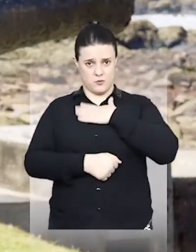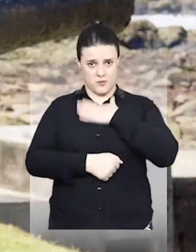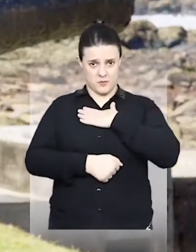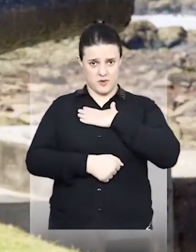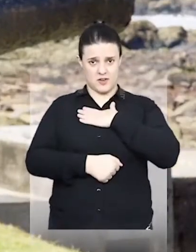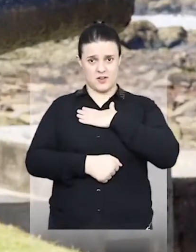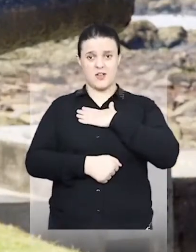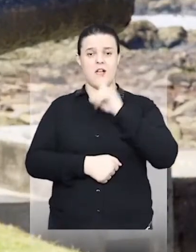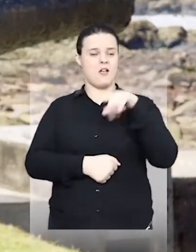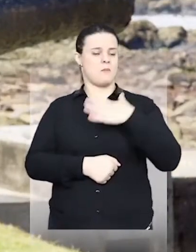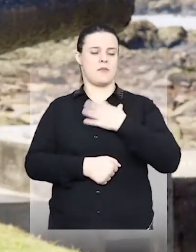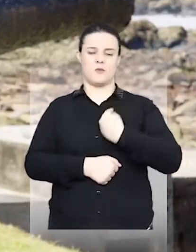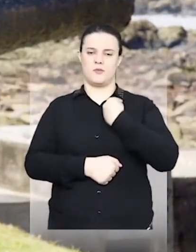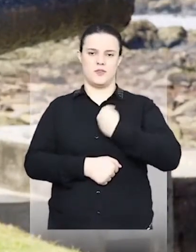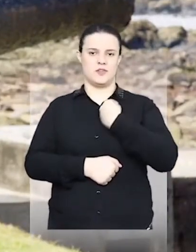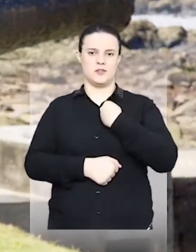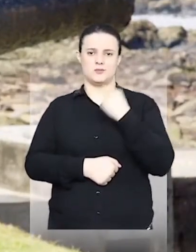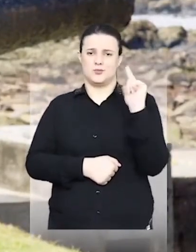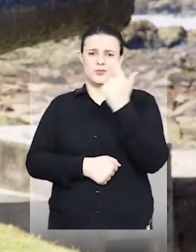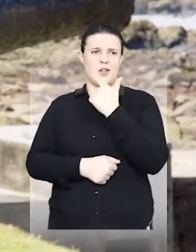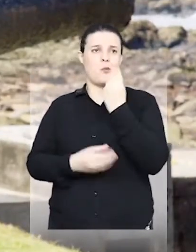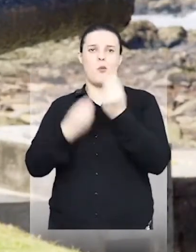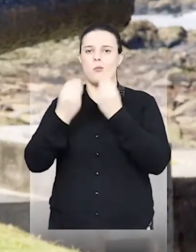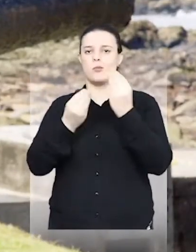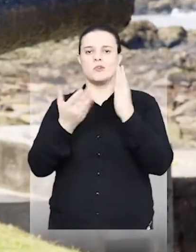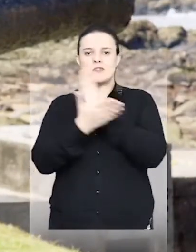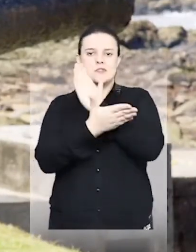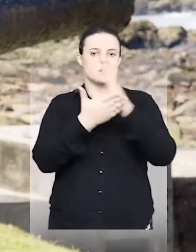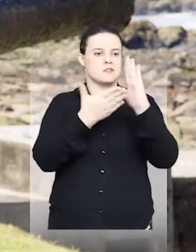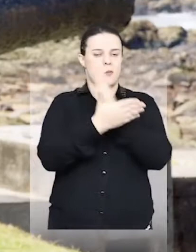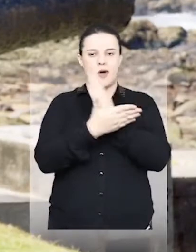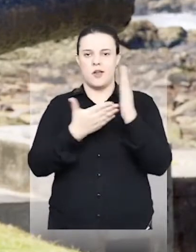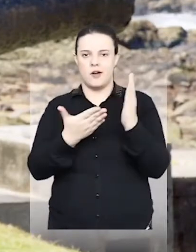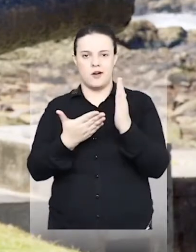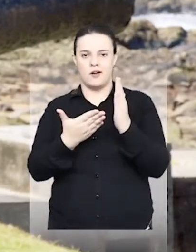para mim é a minha vida, né? Não tem nem como dividir